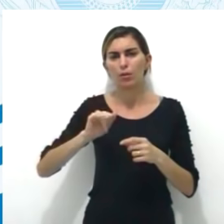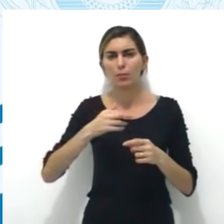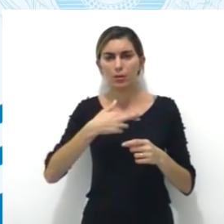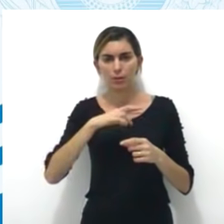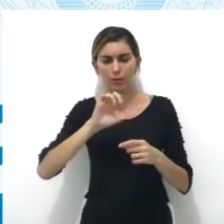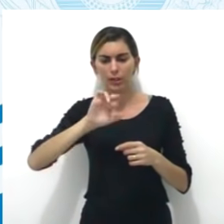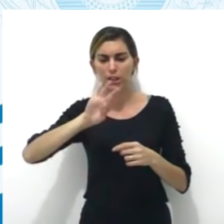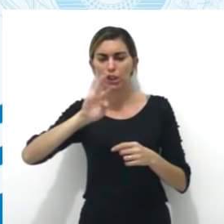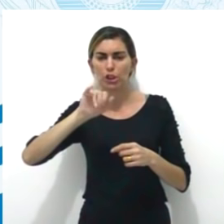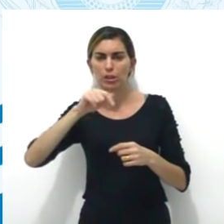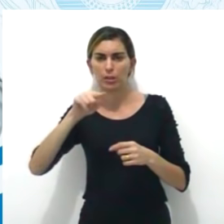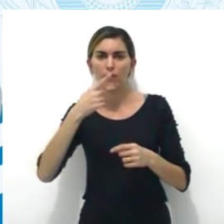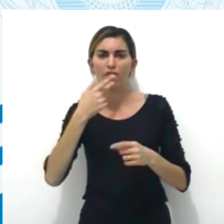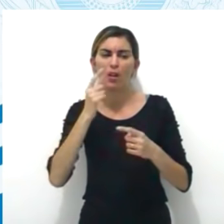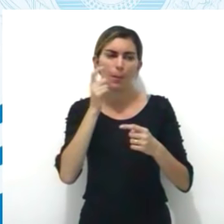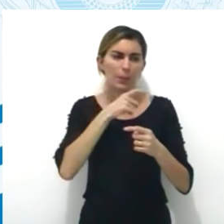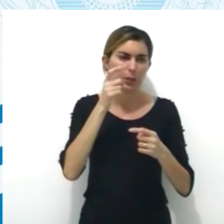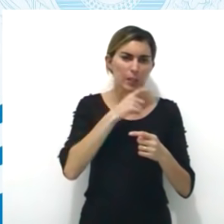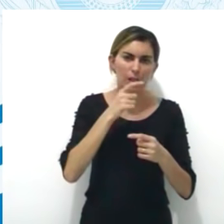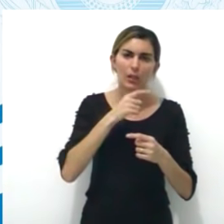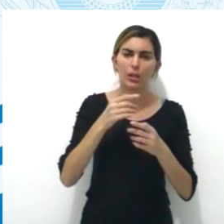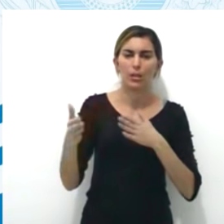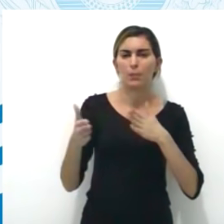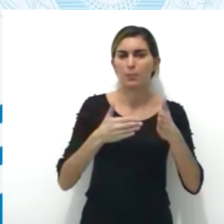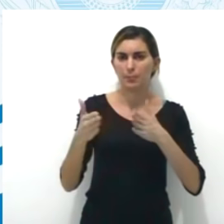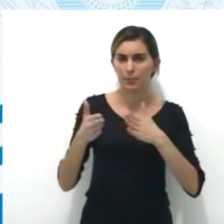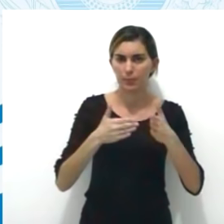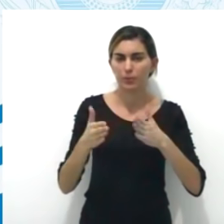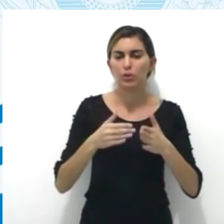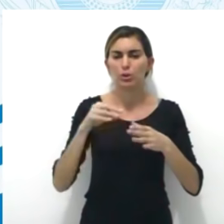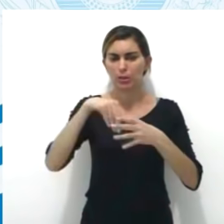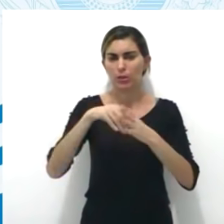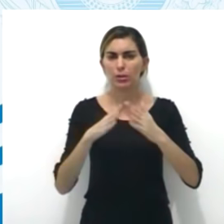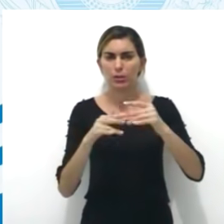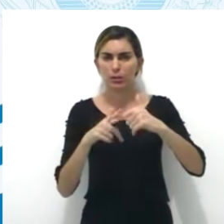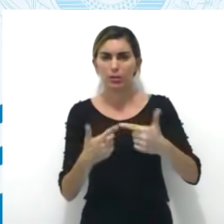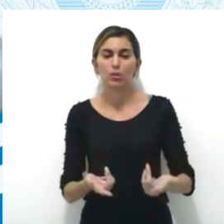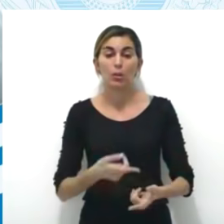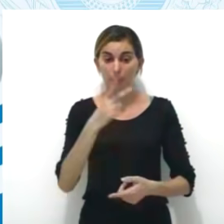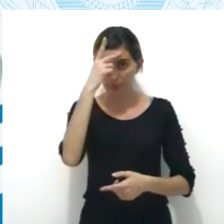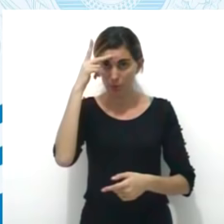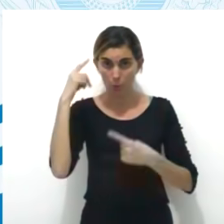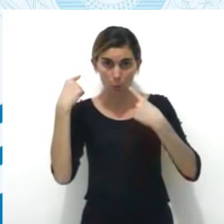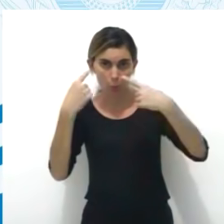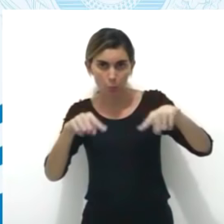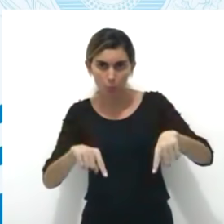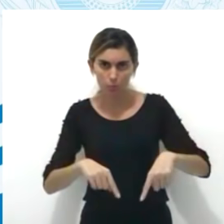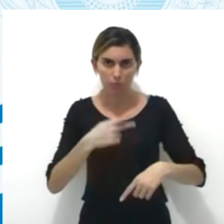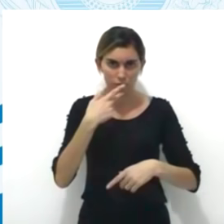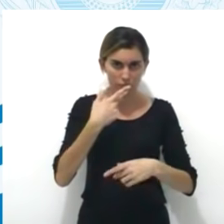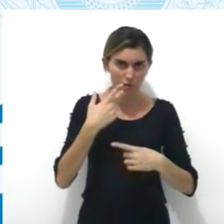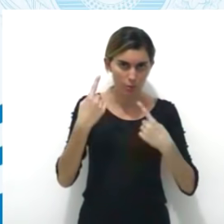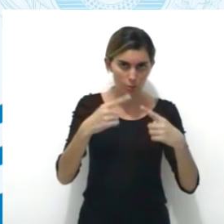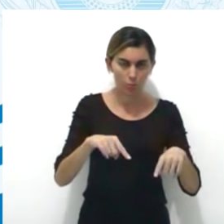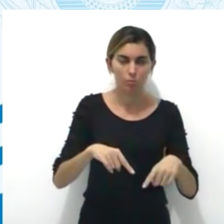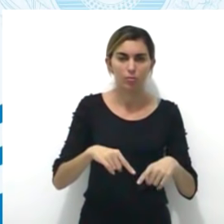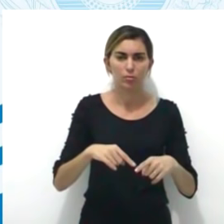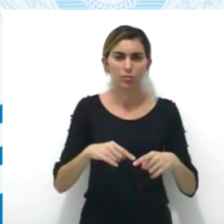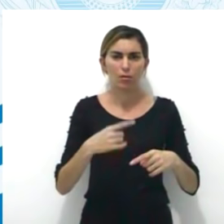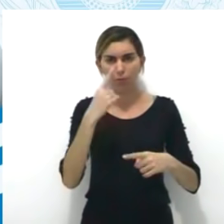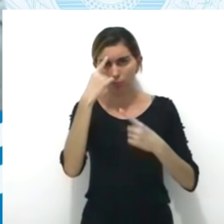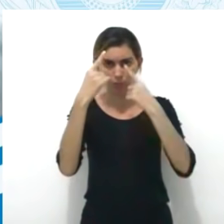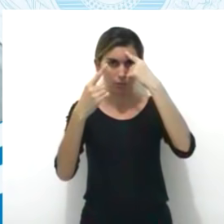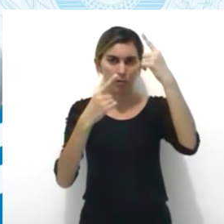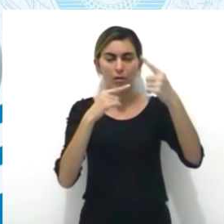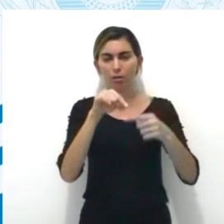era considerado heresia, né? Então a gente está num período medieval, o poder da igreja, ai de quem fosse contra o quê? A